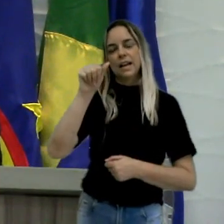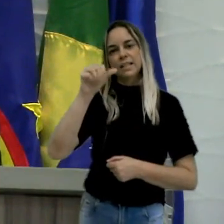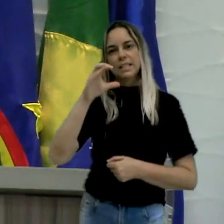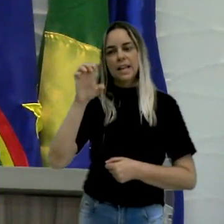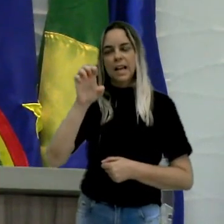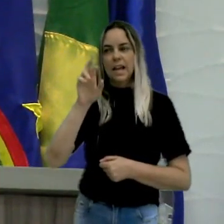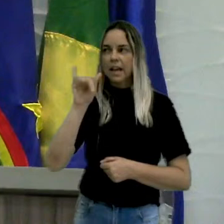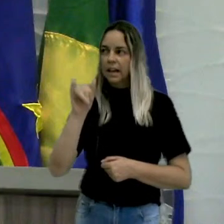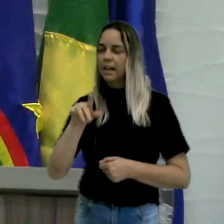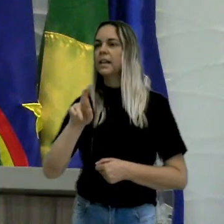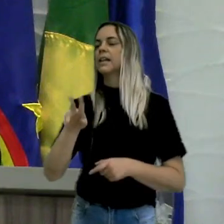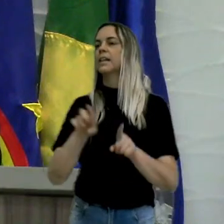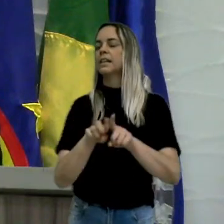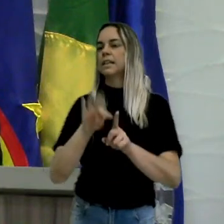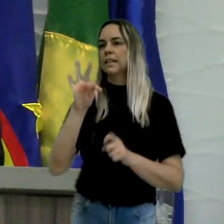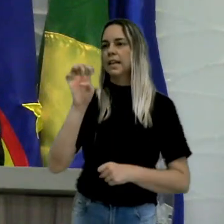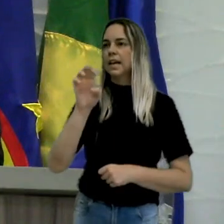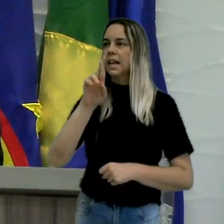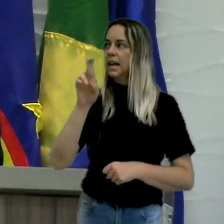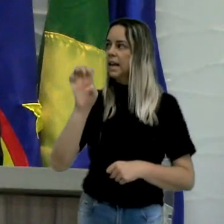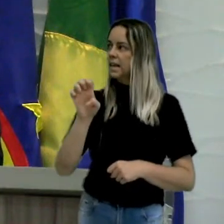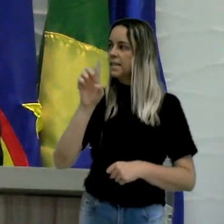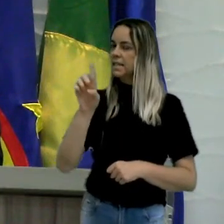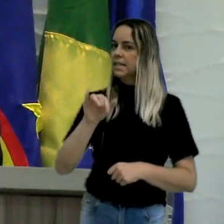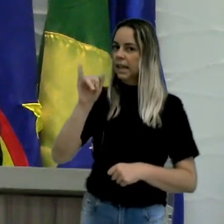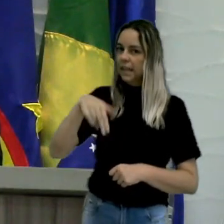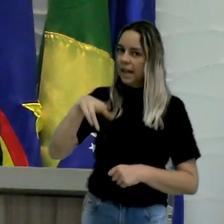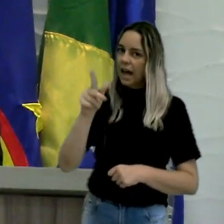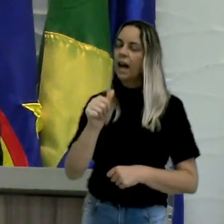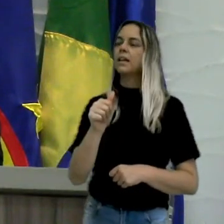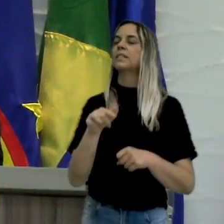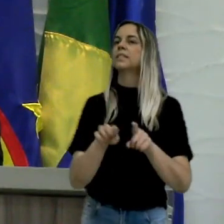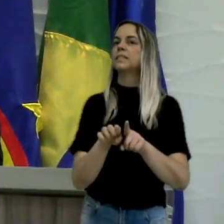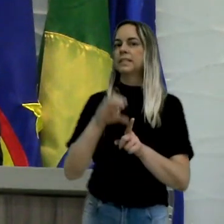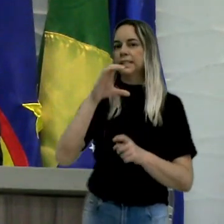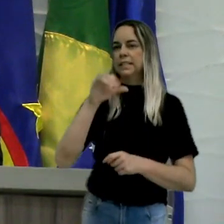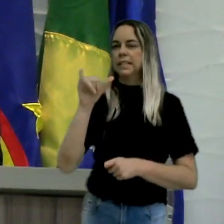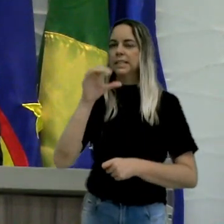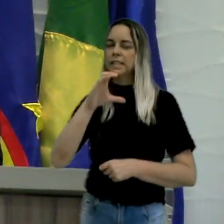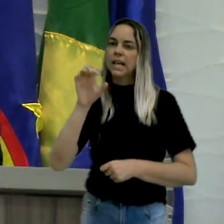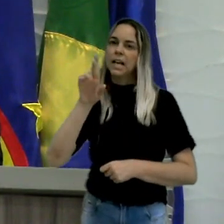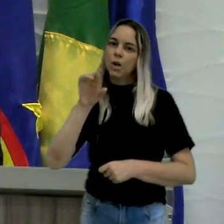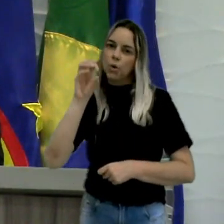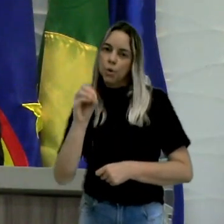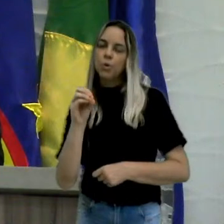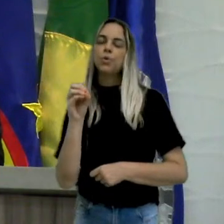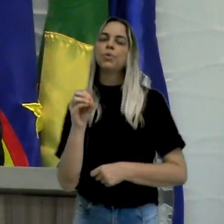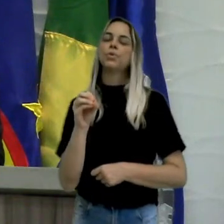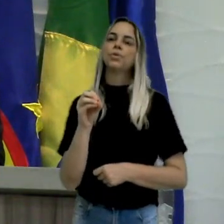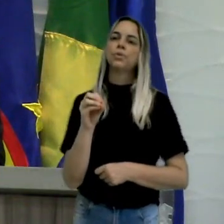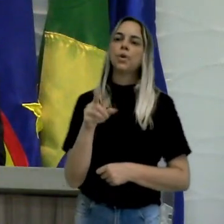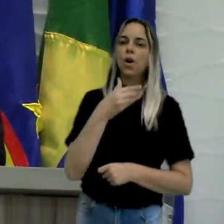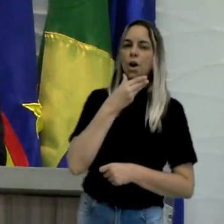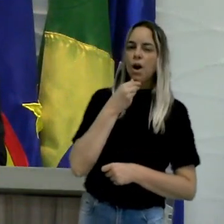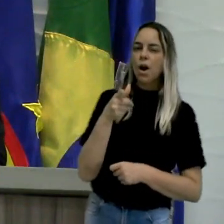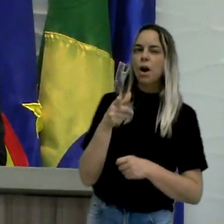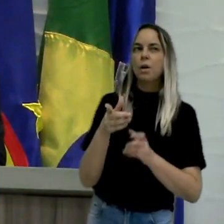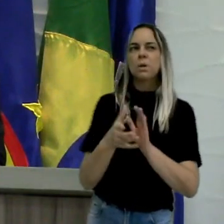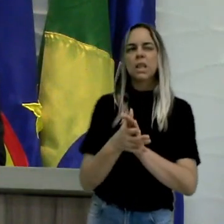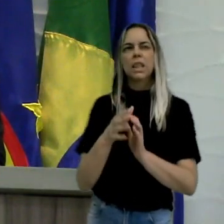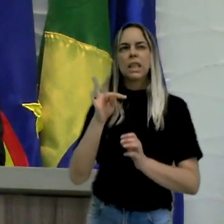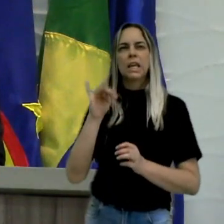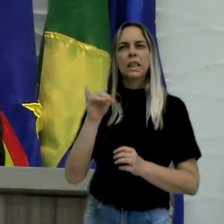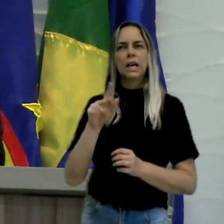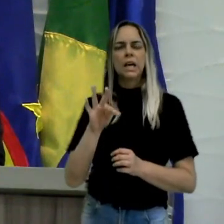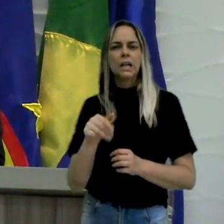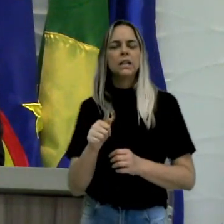Dona Terezinha, mãe de meu cunhado, Bahia, Cícero Rodrigues, o esposo de Tita, esposo